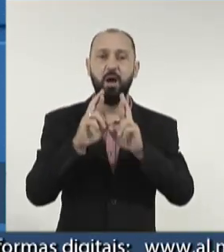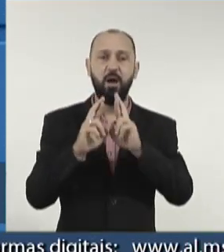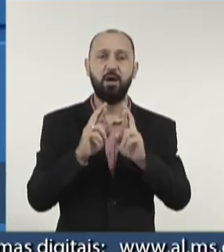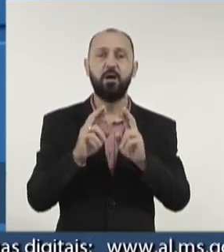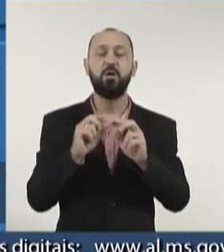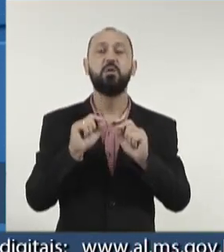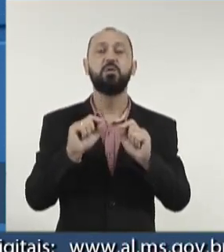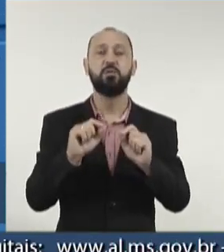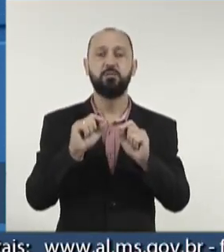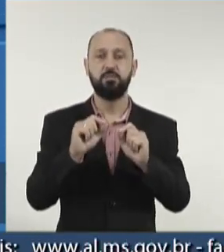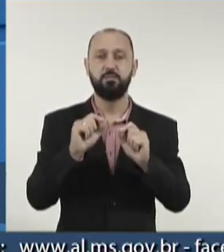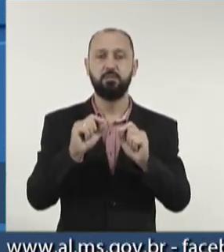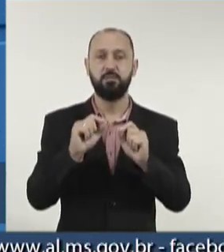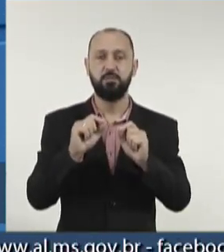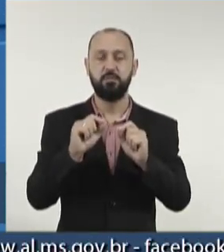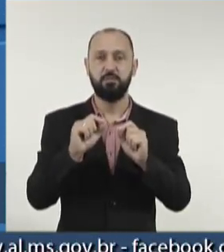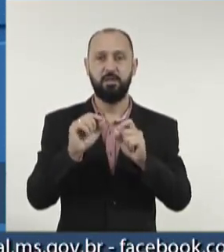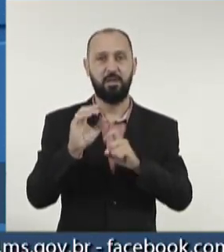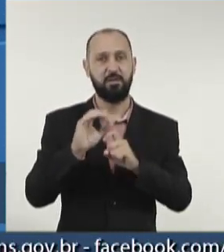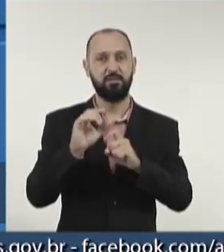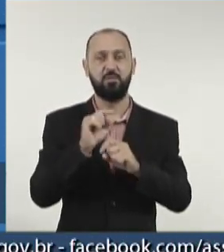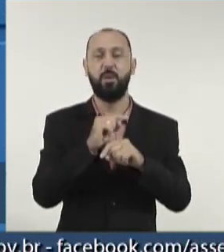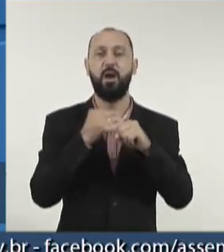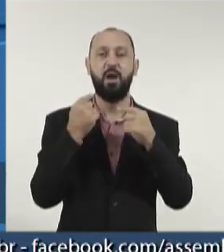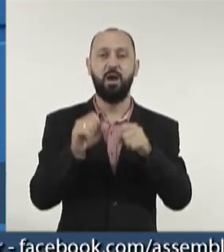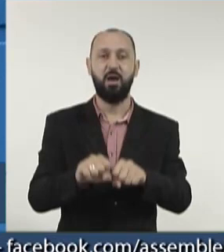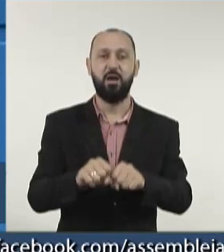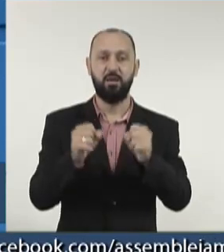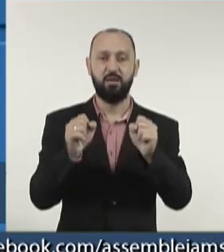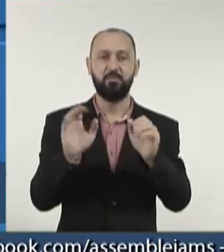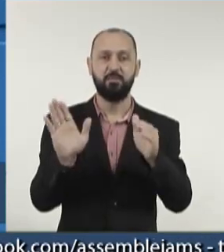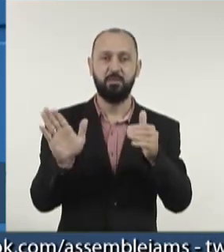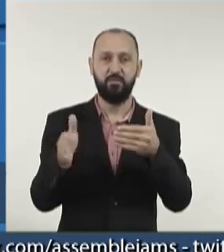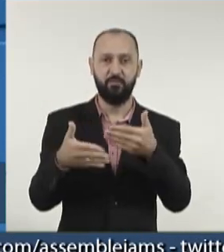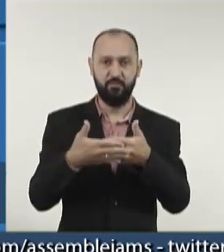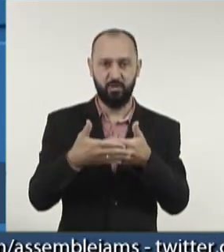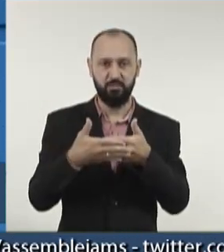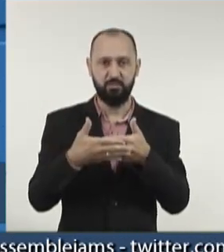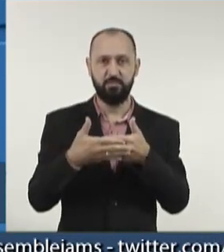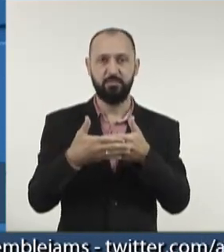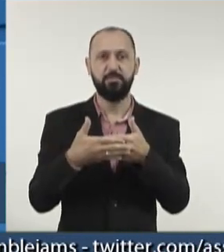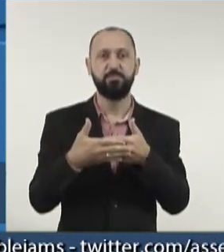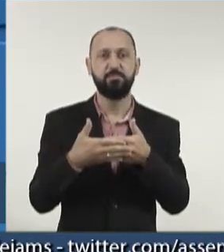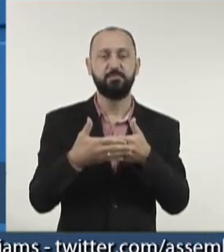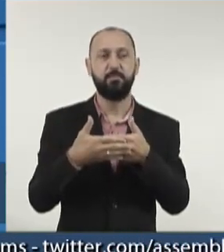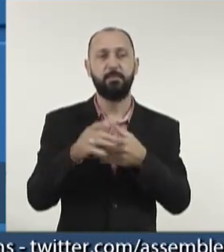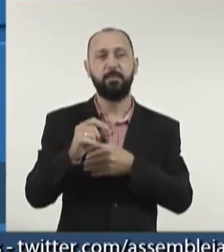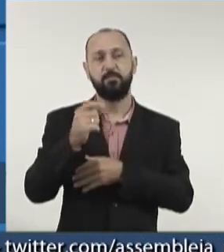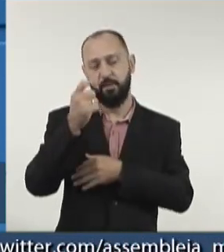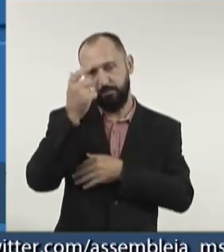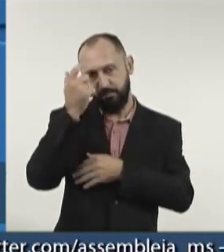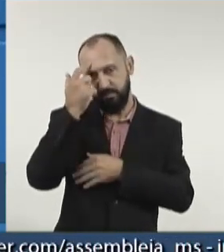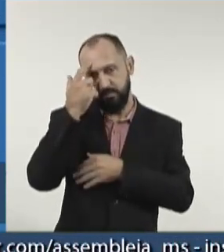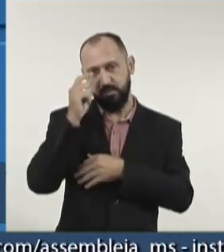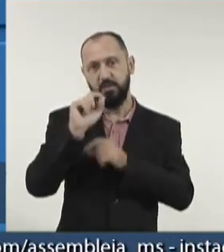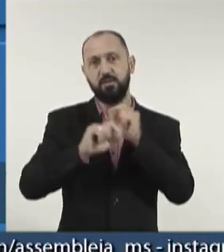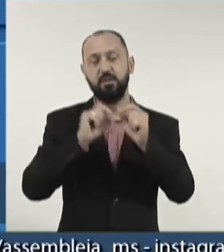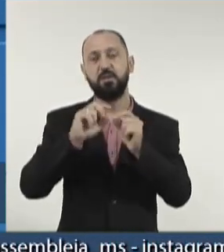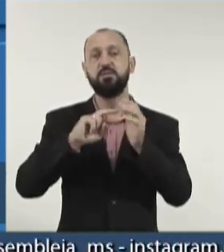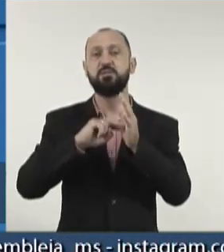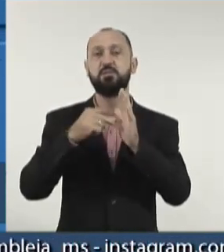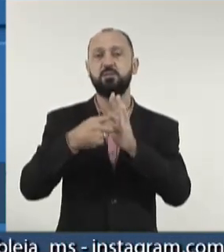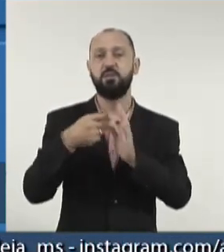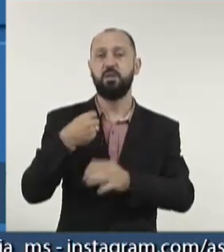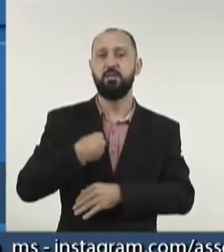resultaria numa falência do plano, teria que fechar as portas. E a gente fica imaginando o que significaria isso